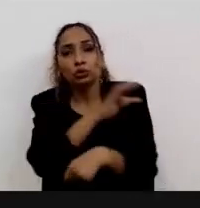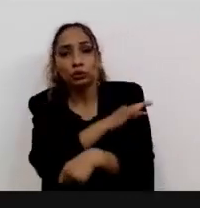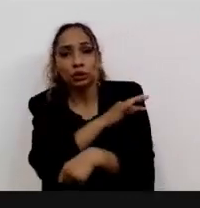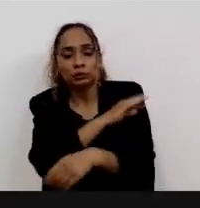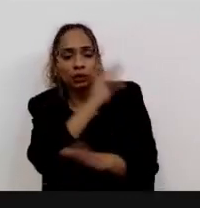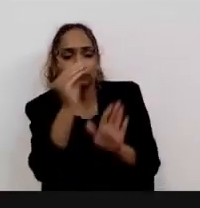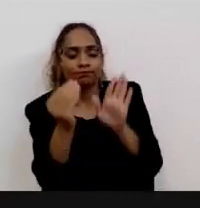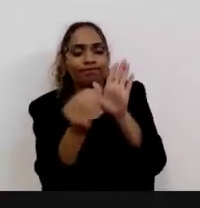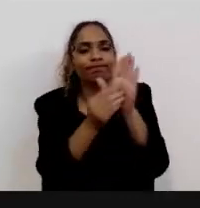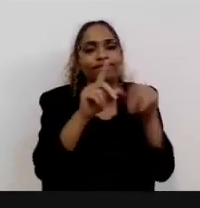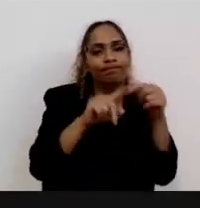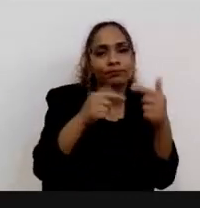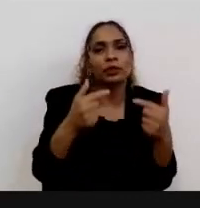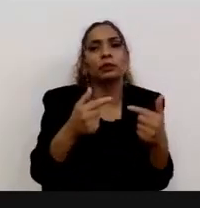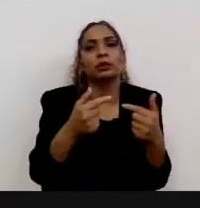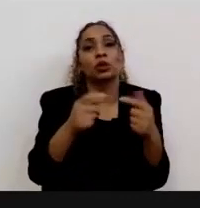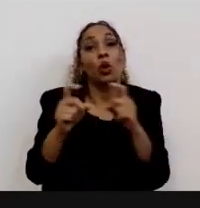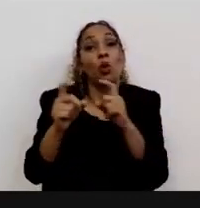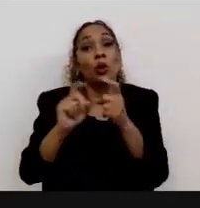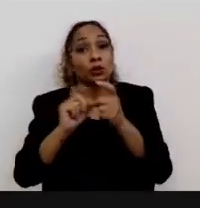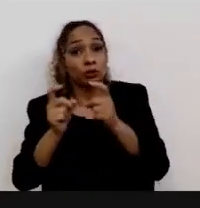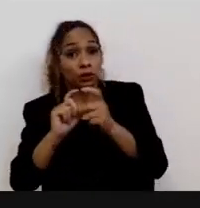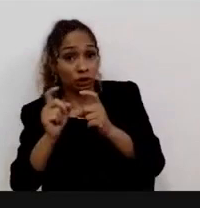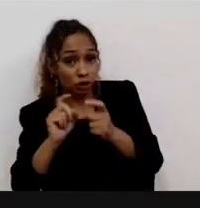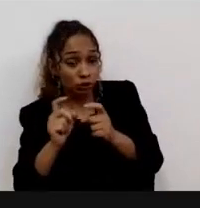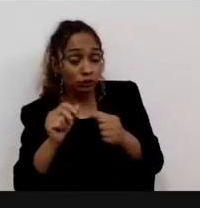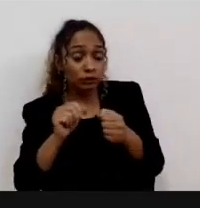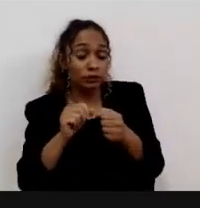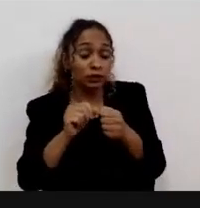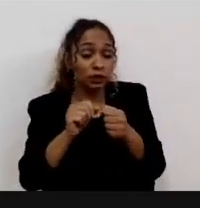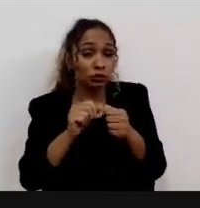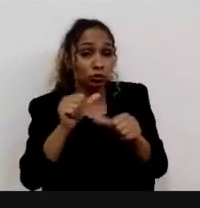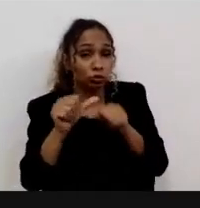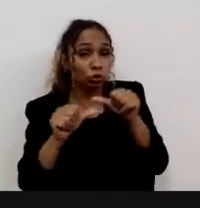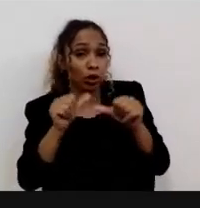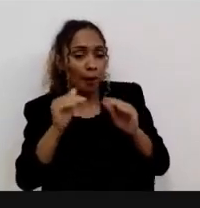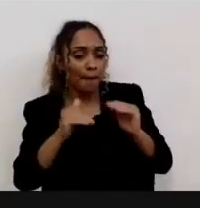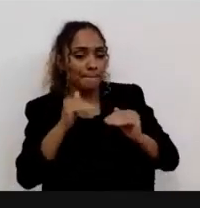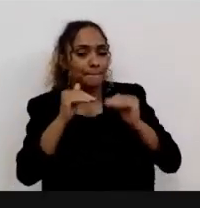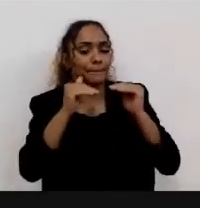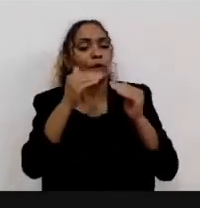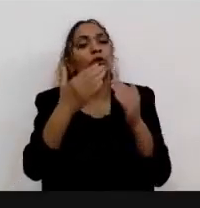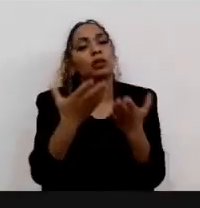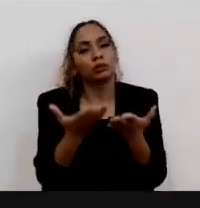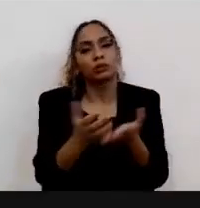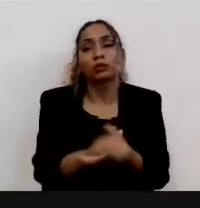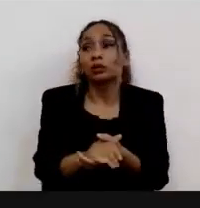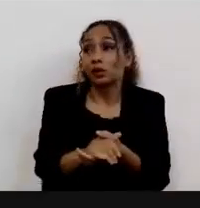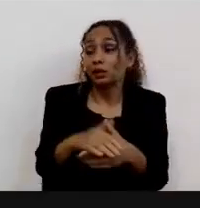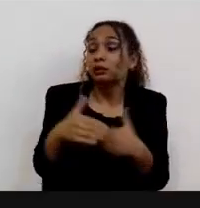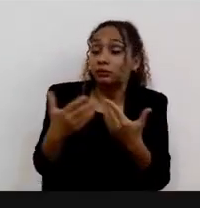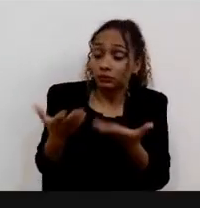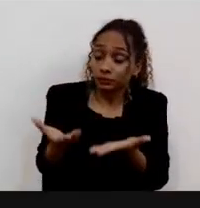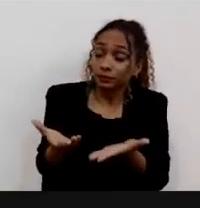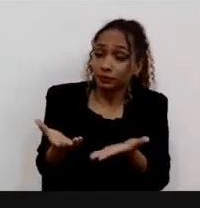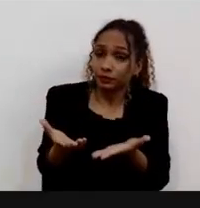implantação da ferramenta ou administrativo para formatar e tocar o processo? Olha, Mauro, acho